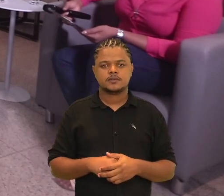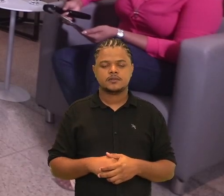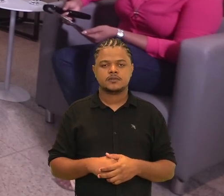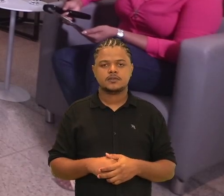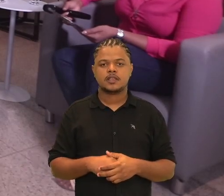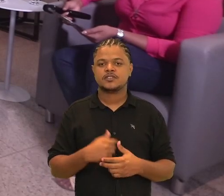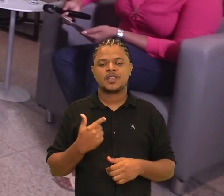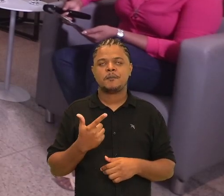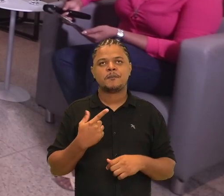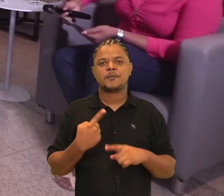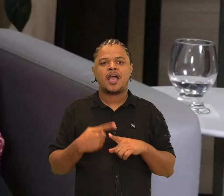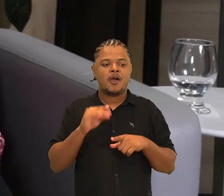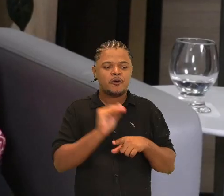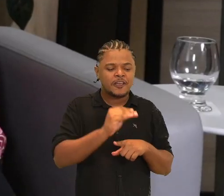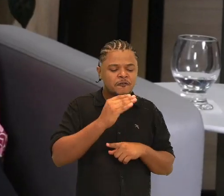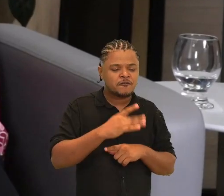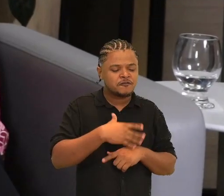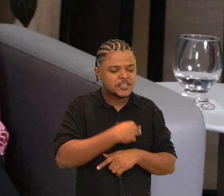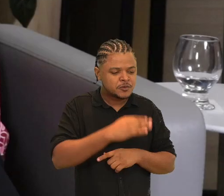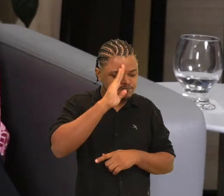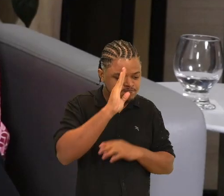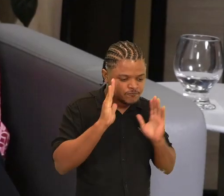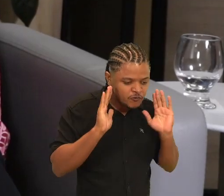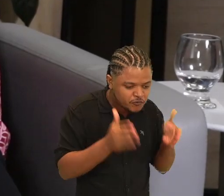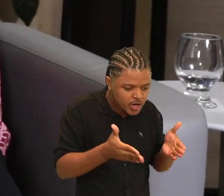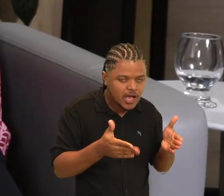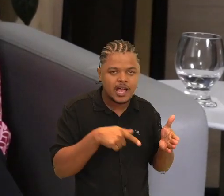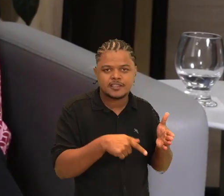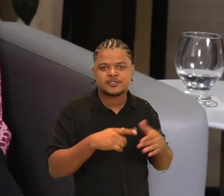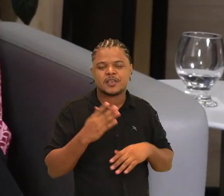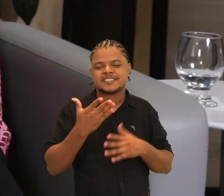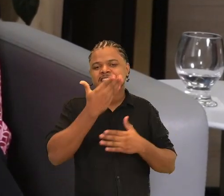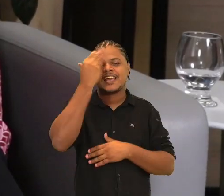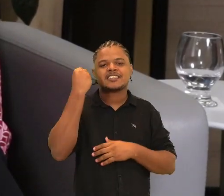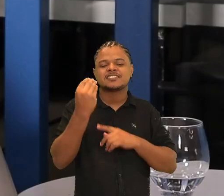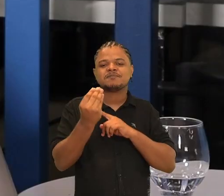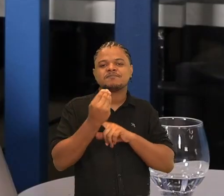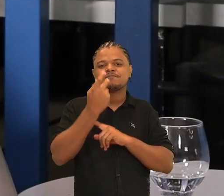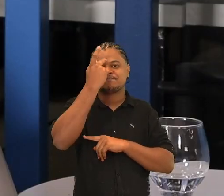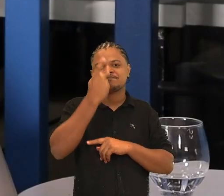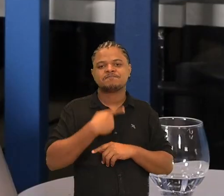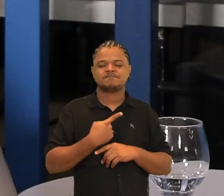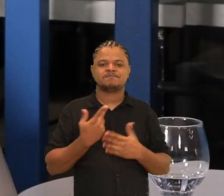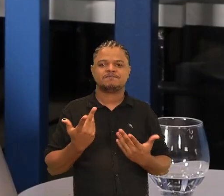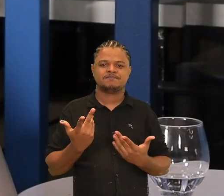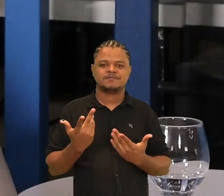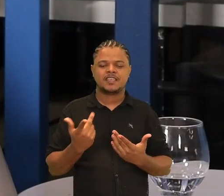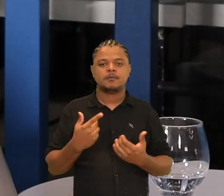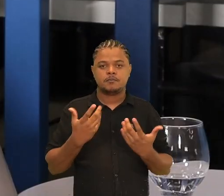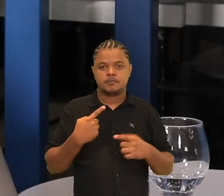adoecer, né? Porque é altamente desgastante, né? Porque a gente quer que os nossos filhos tenham